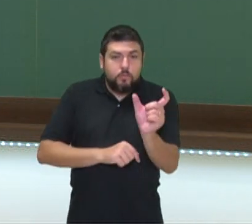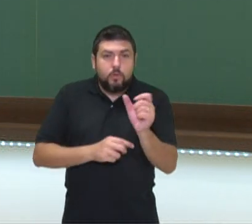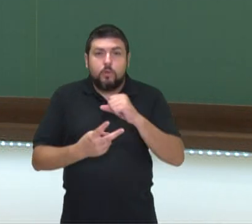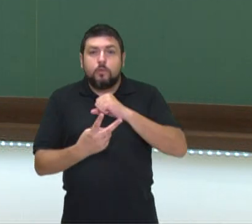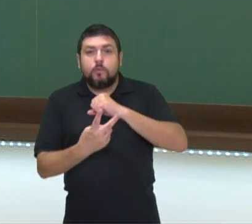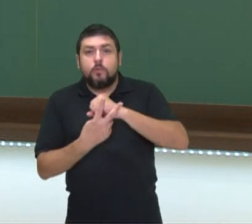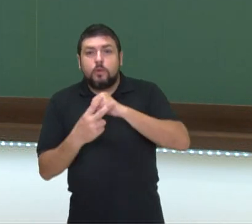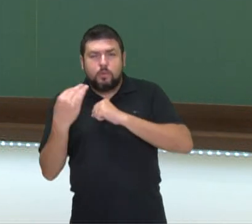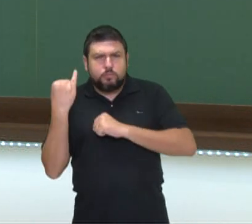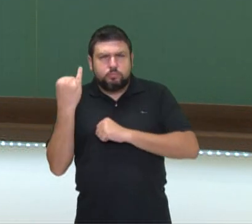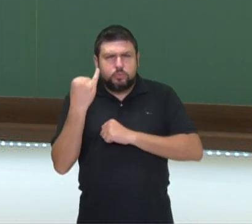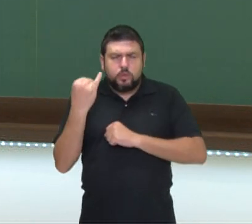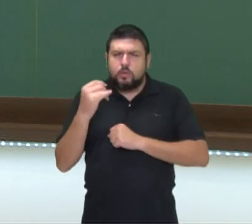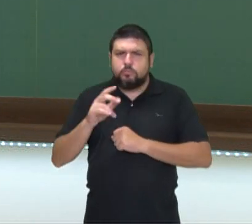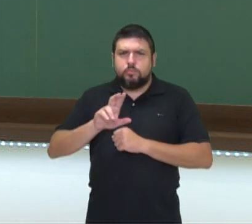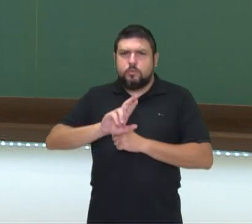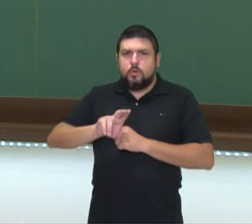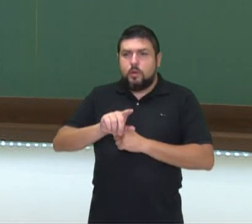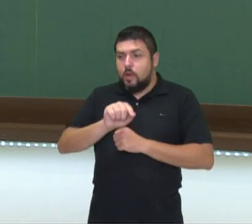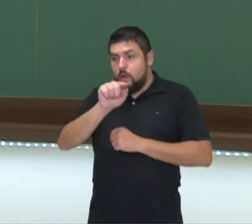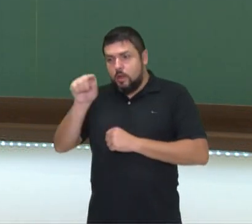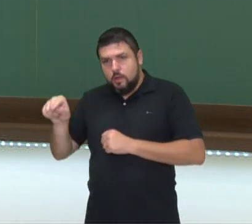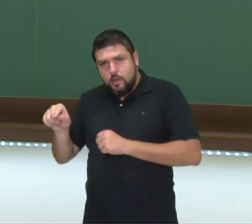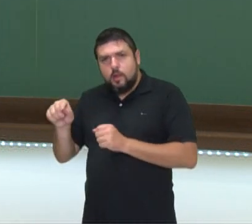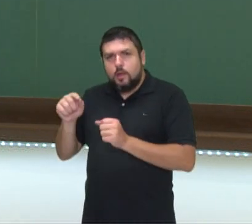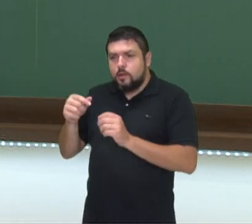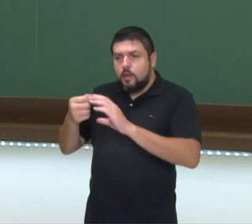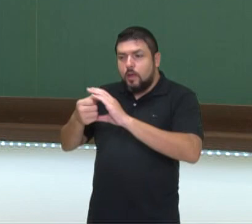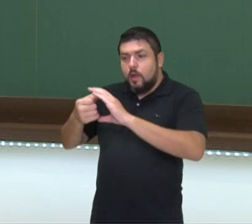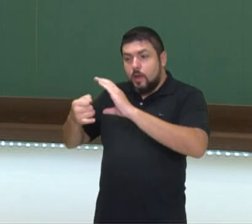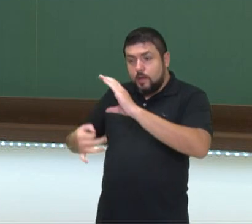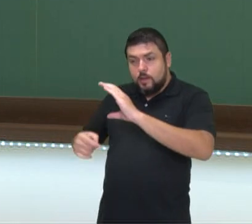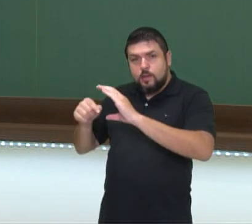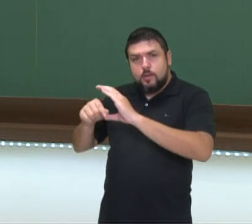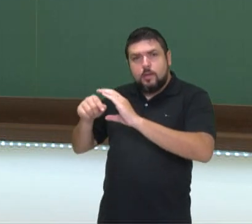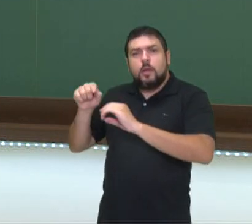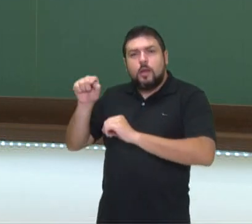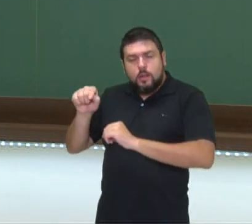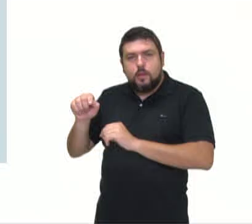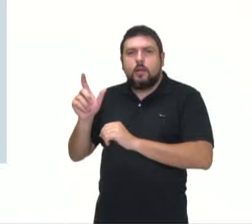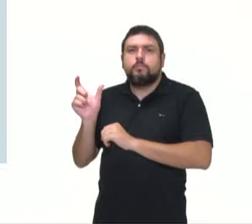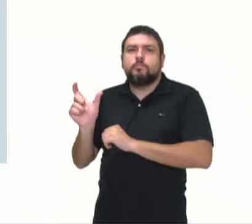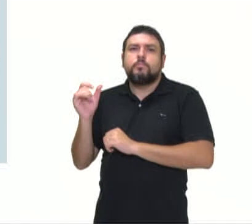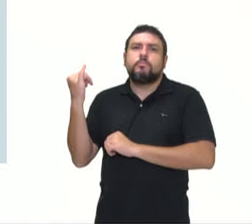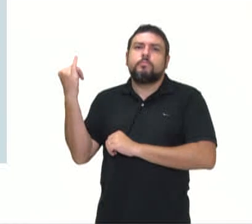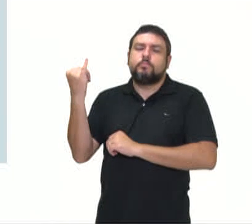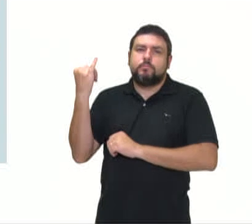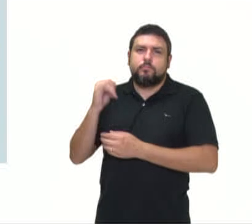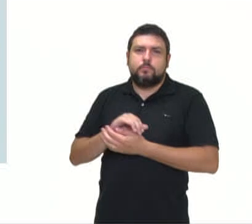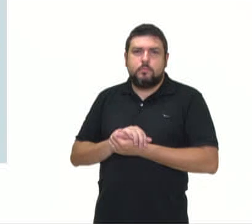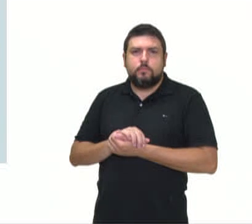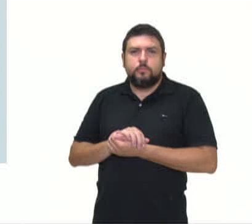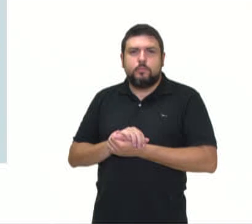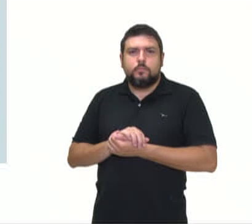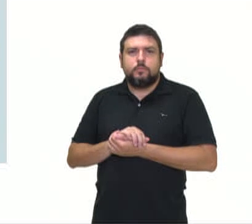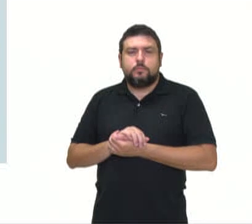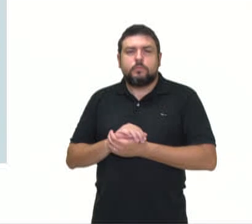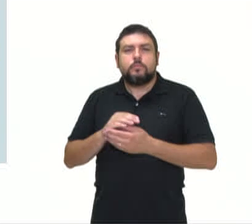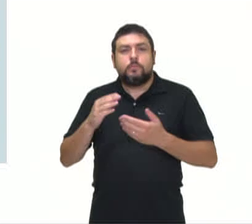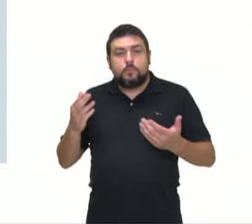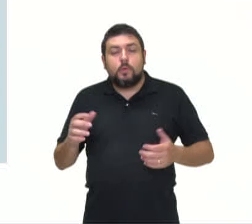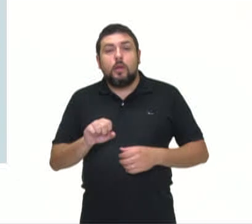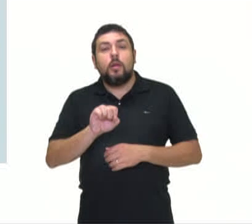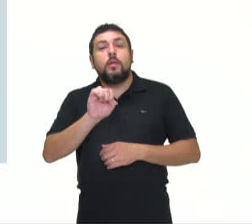a característica, o nome, o predicativo. É o que nós temos aqui. Nos casos em que as orações apresentam verbos de